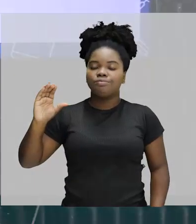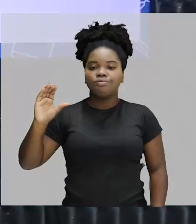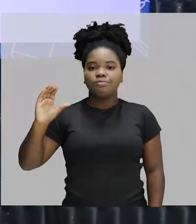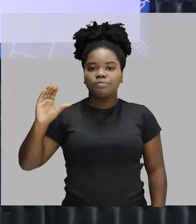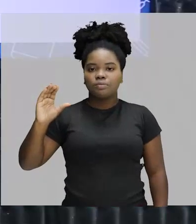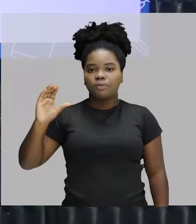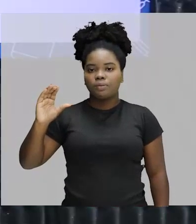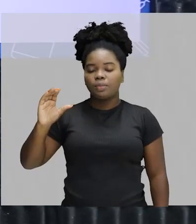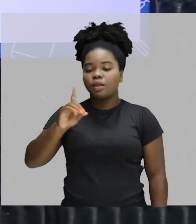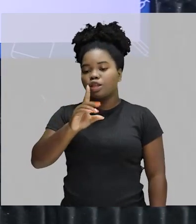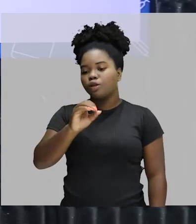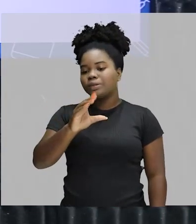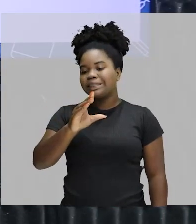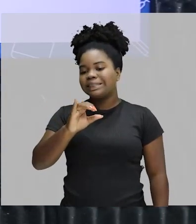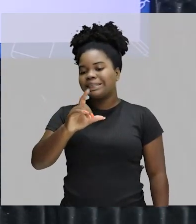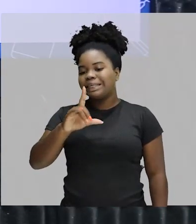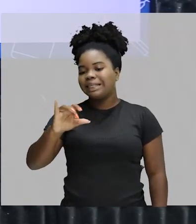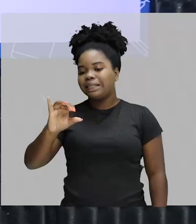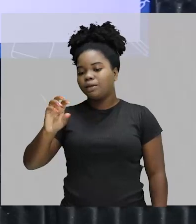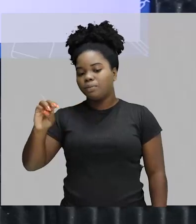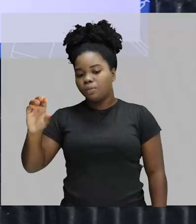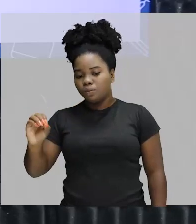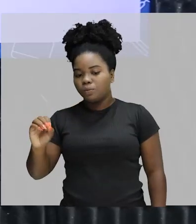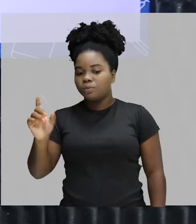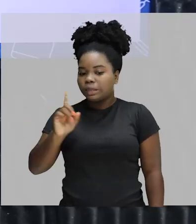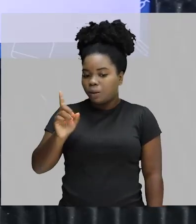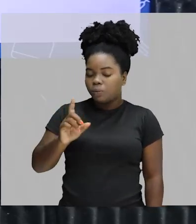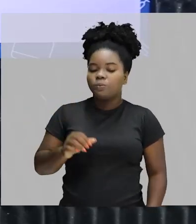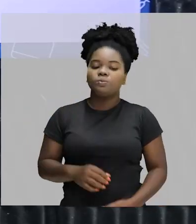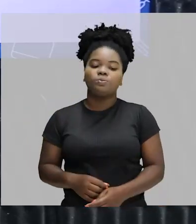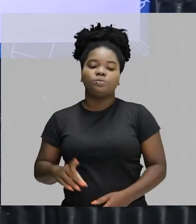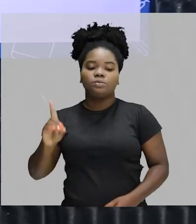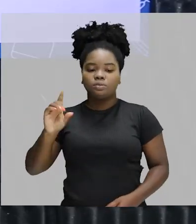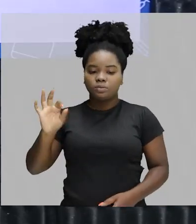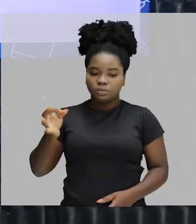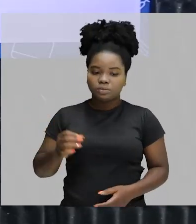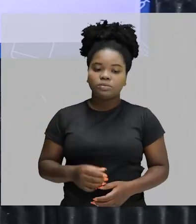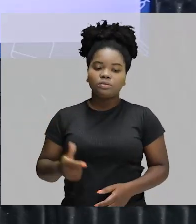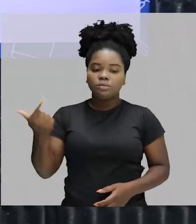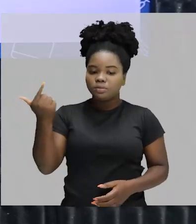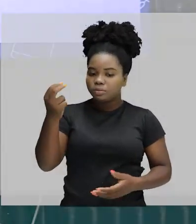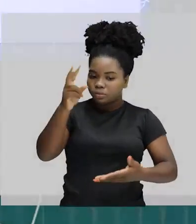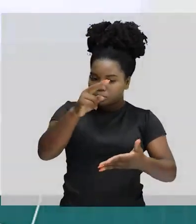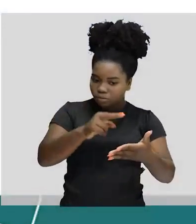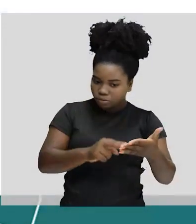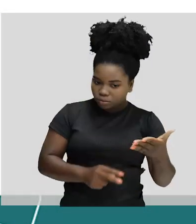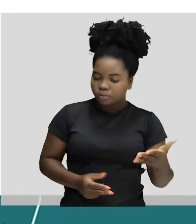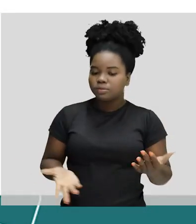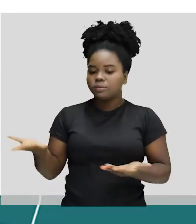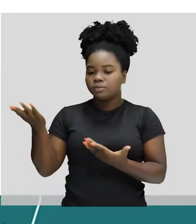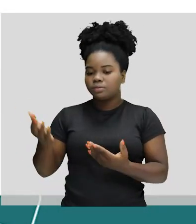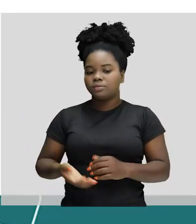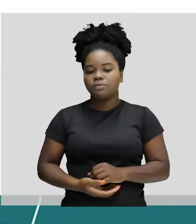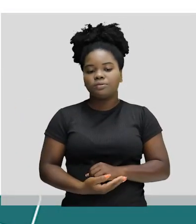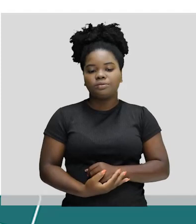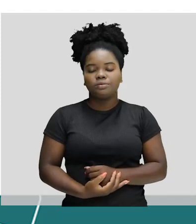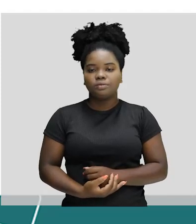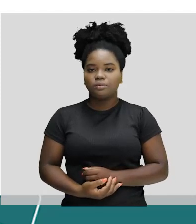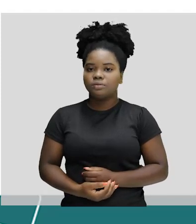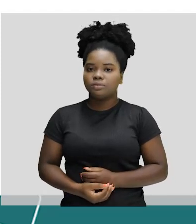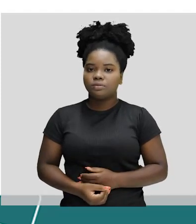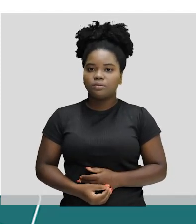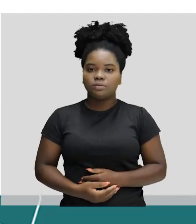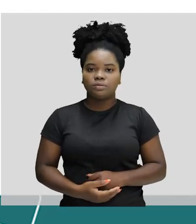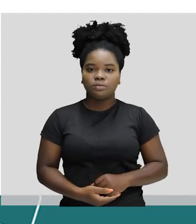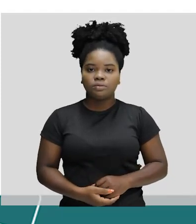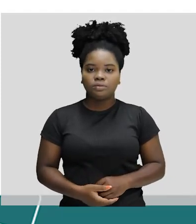seria docílimo, seria docíssimo, né? Como nós vimos. Segunda questão. Os homens são os